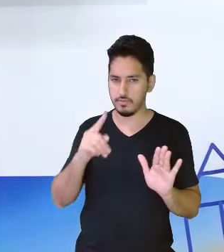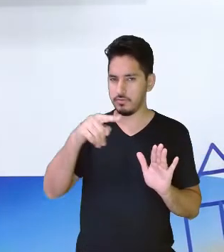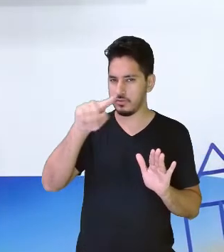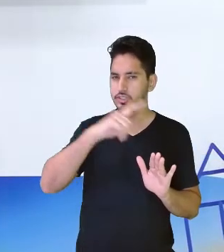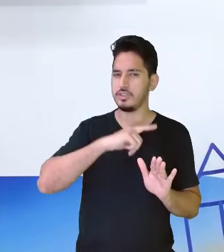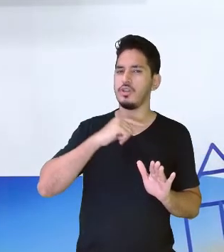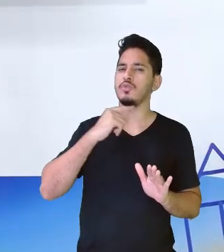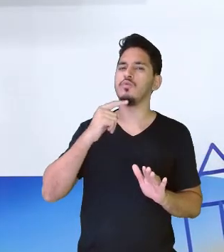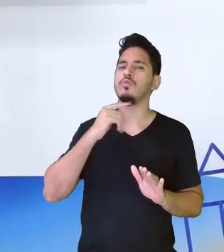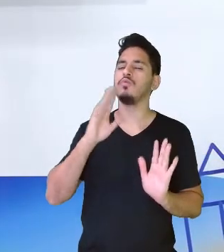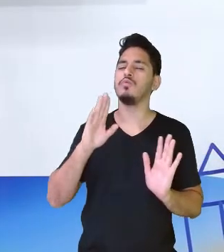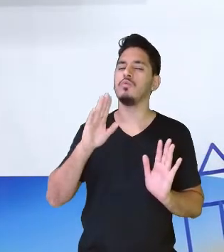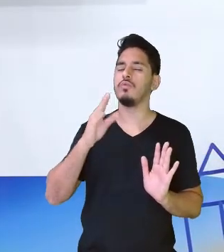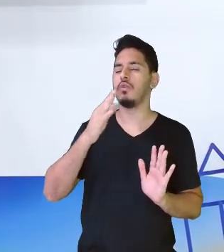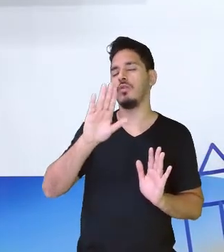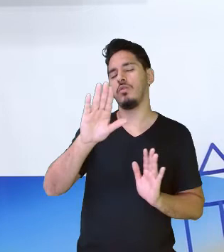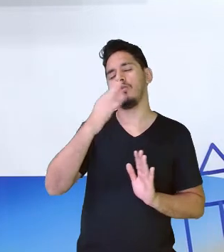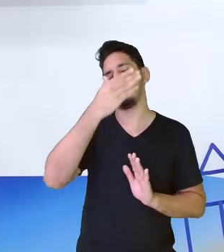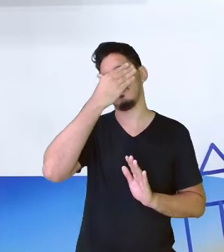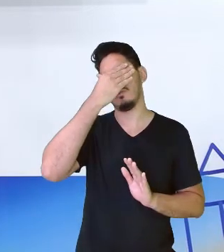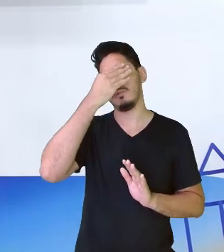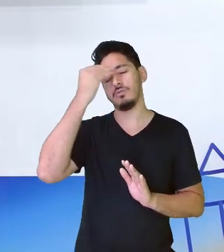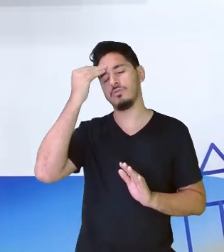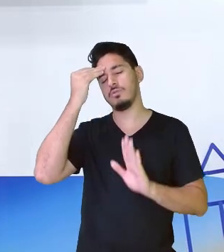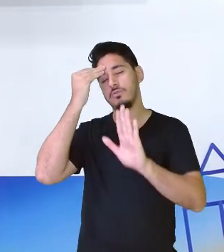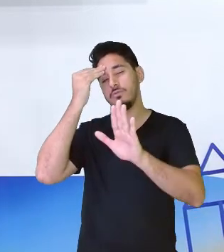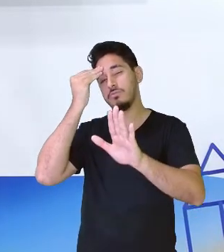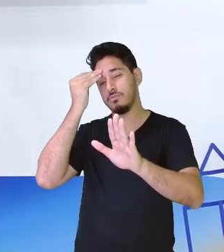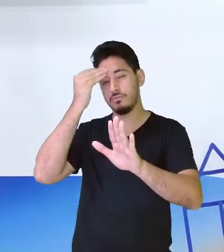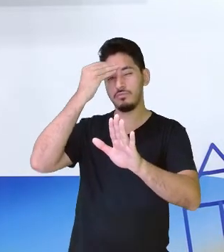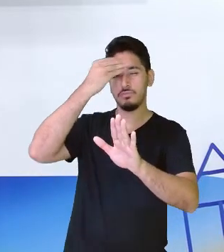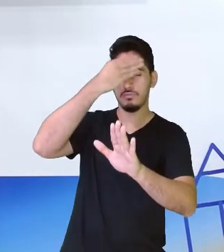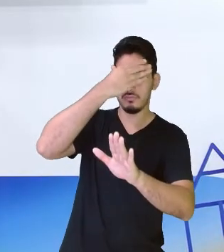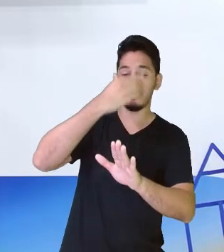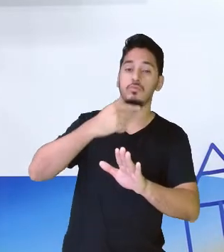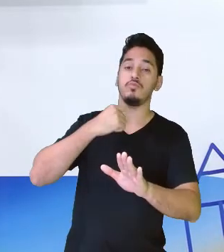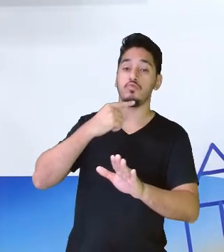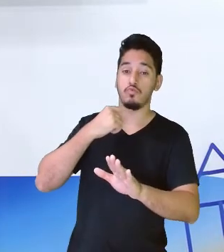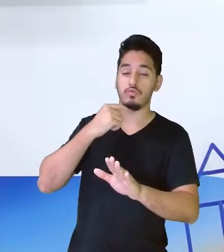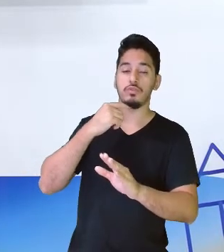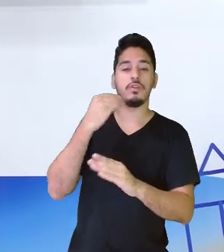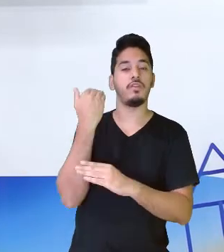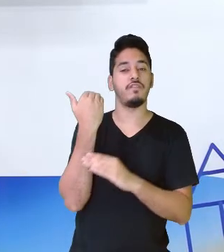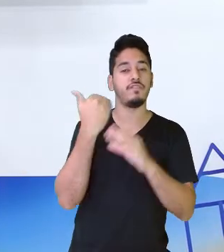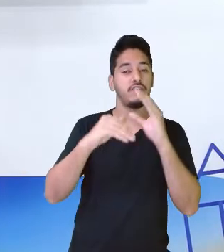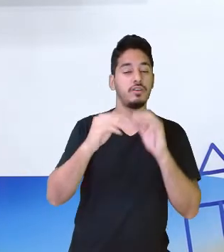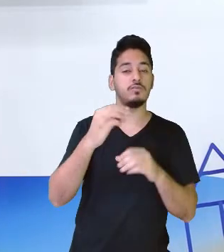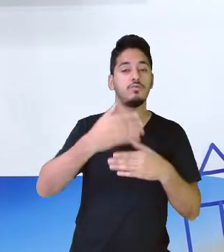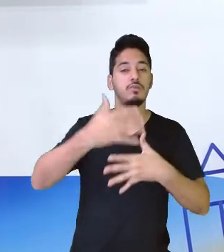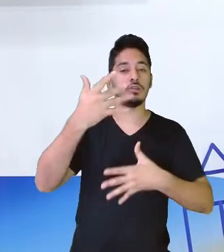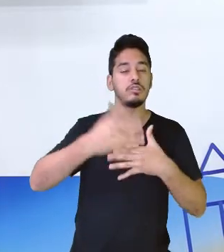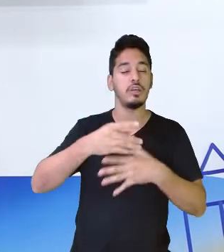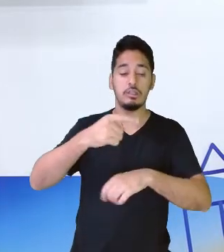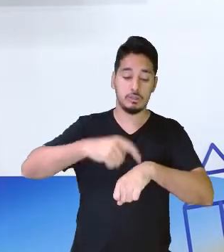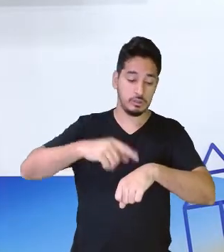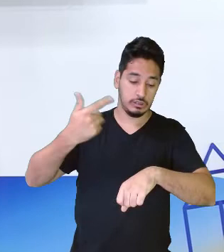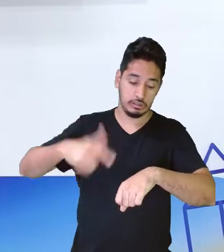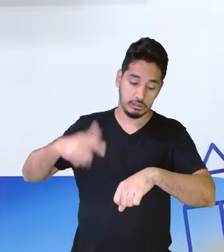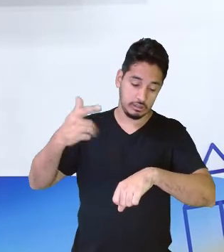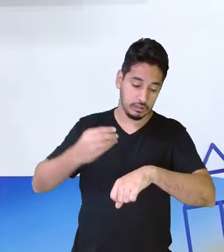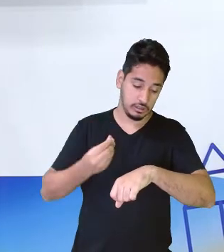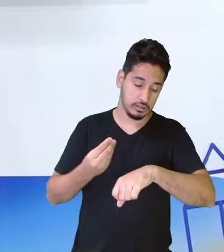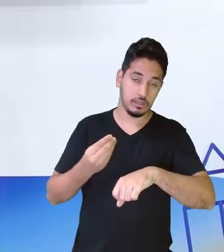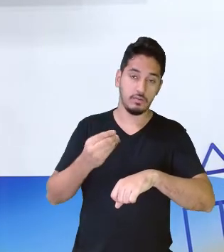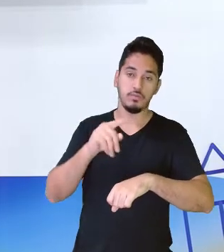têm alguma dúvida? Não esquece, teve dúvida? Envia no chat. Se não der tempo durante a